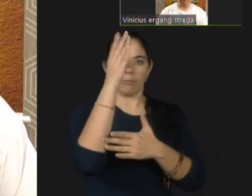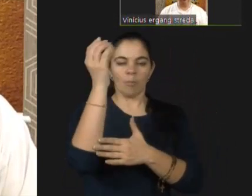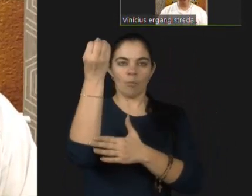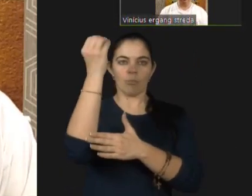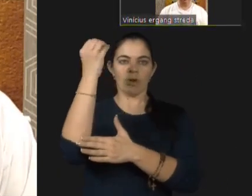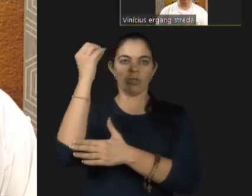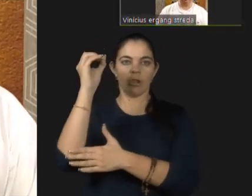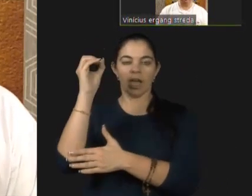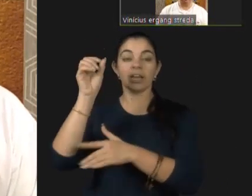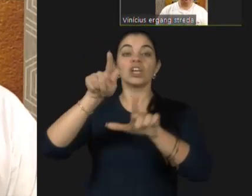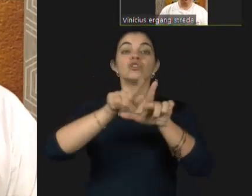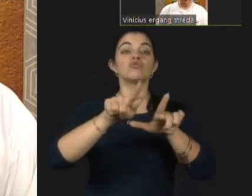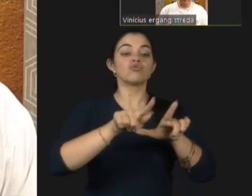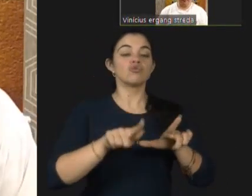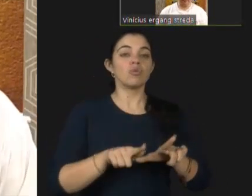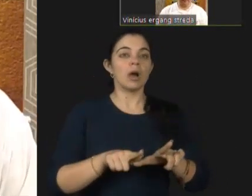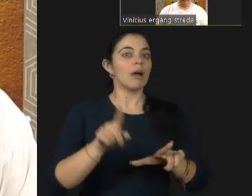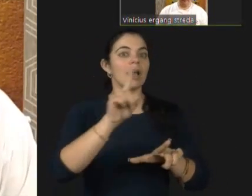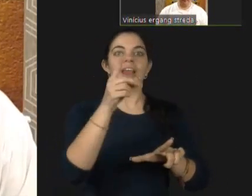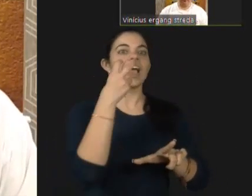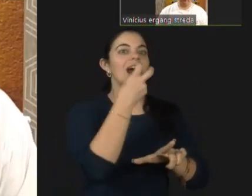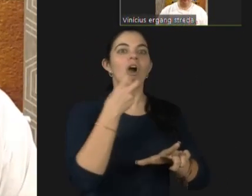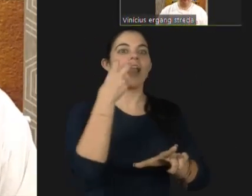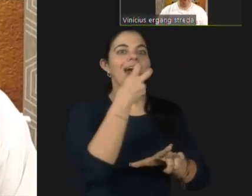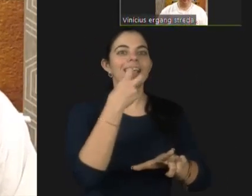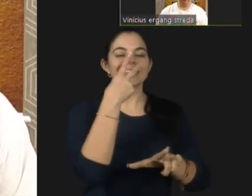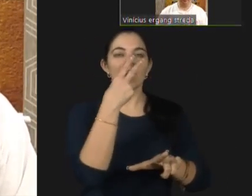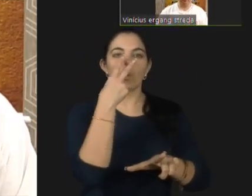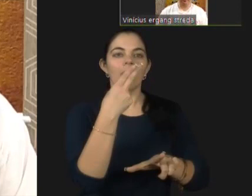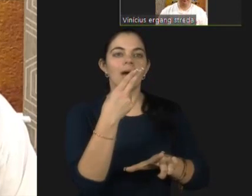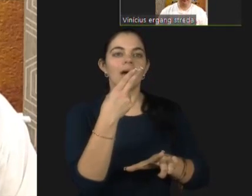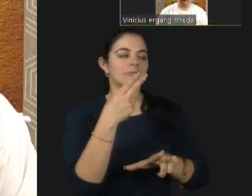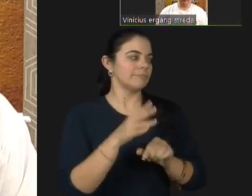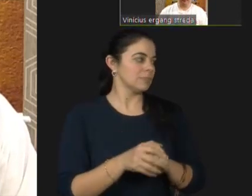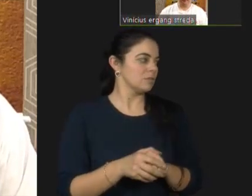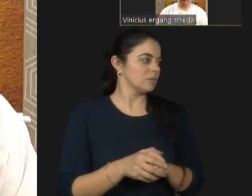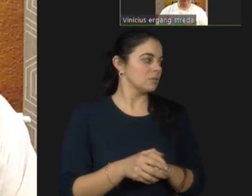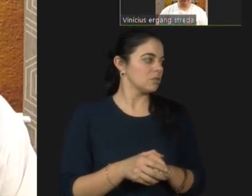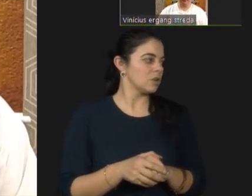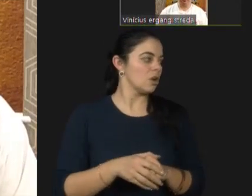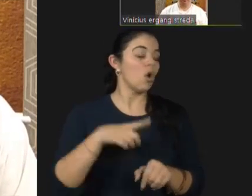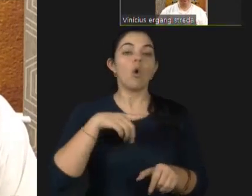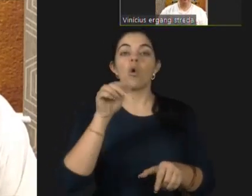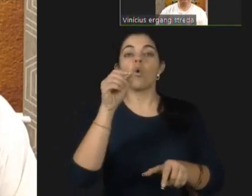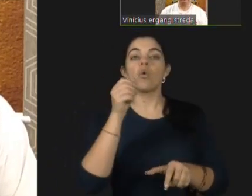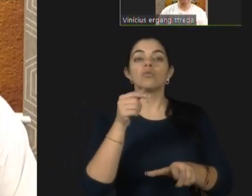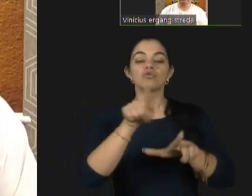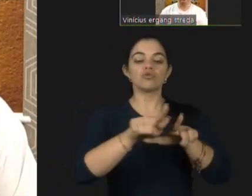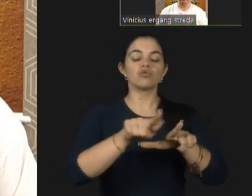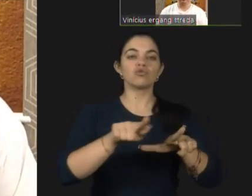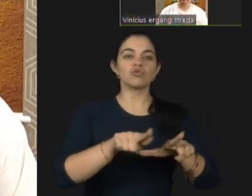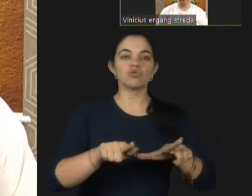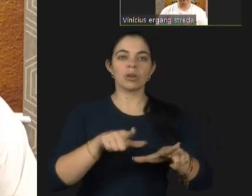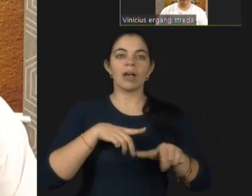Alegre, falando. E o João, ele não é verbalizado como nós. Vem para cá mais pertinho aqui. O João se comunica através da